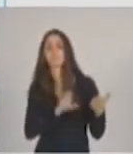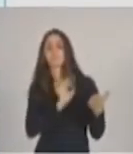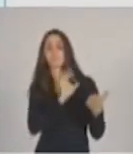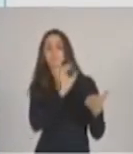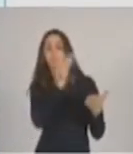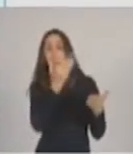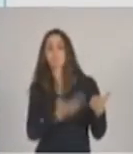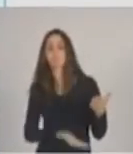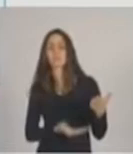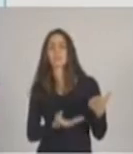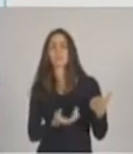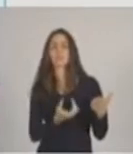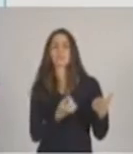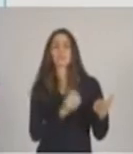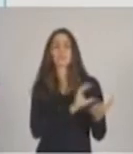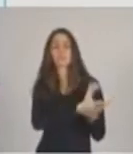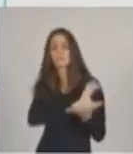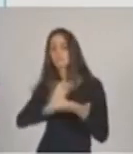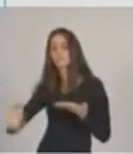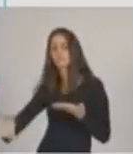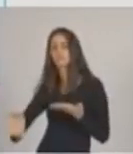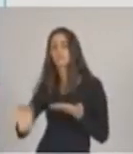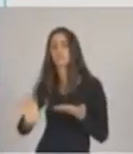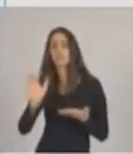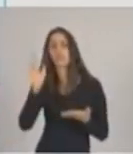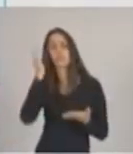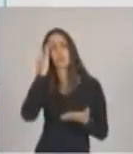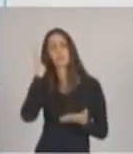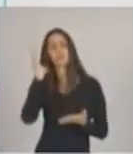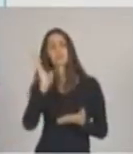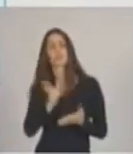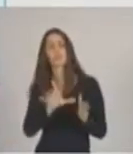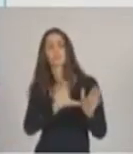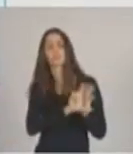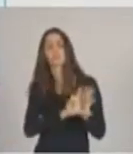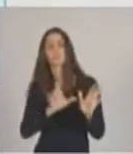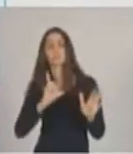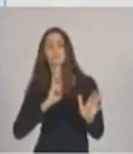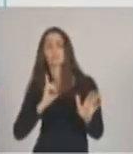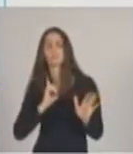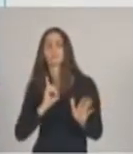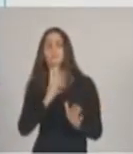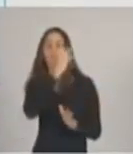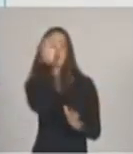da restituição do consumidor, é algo que, na verdade, já até ocorre, né?